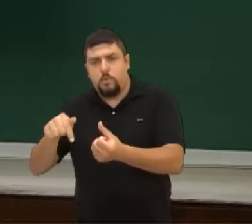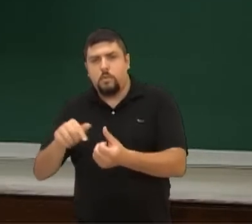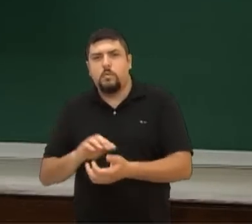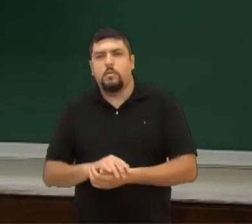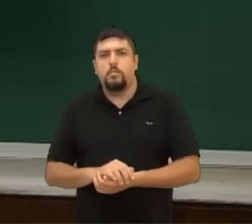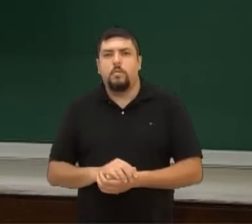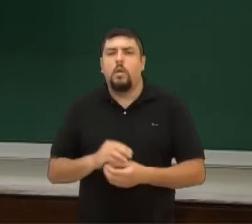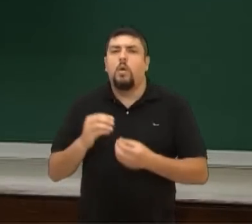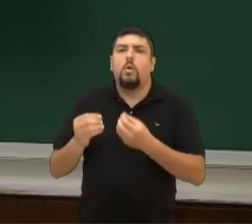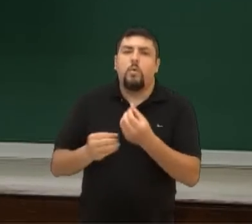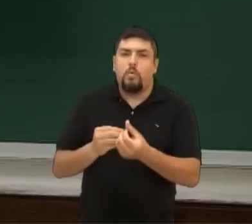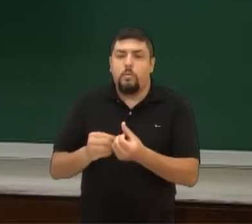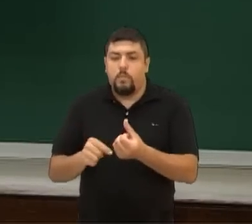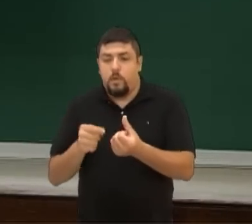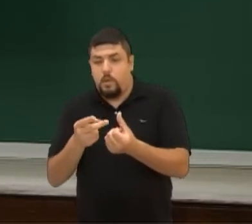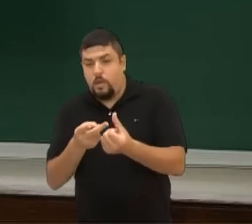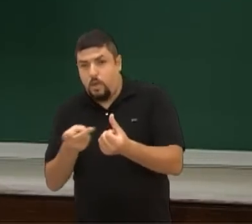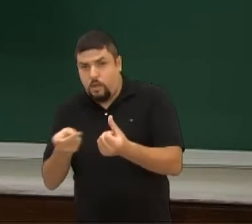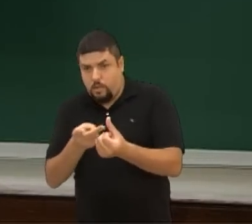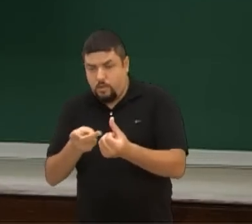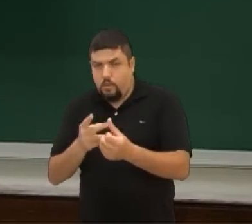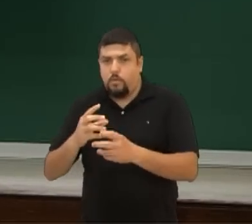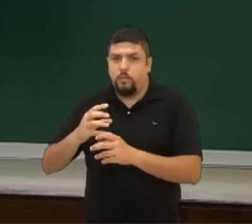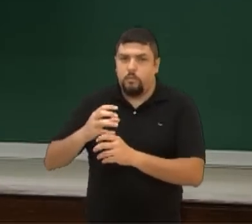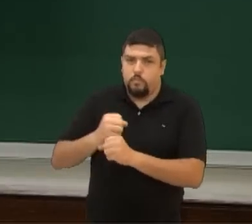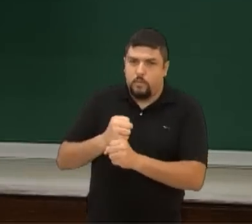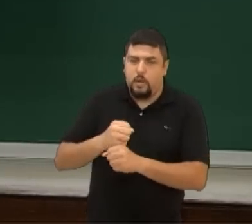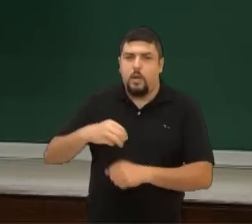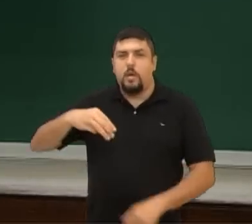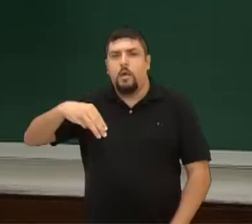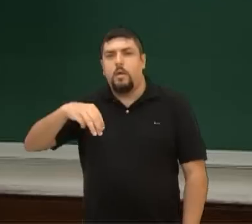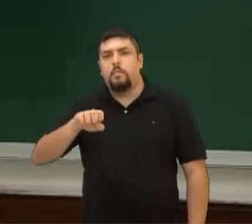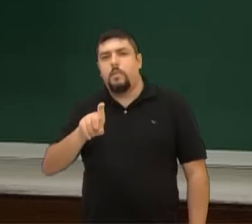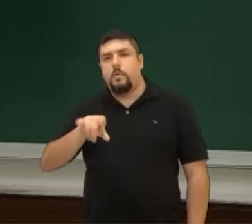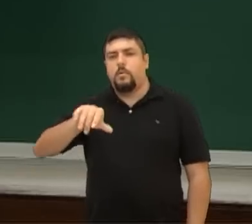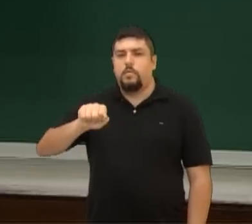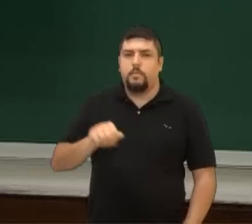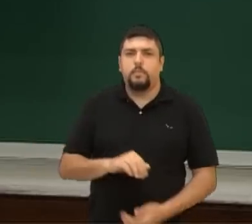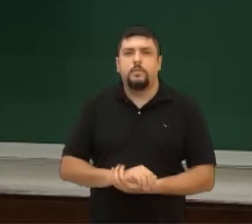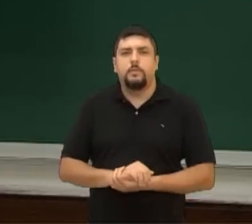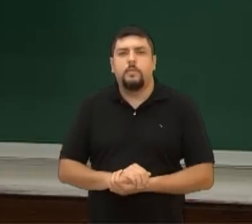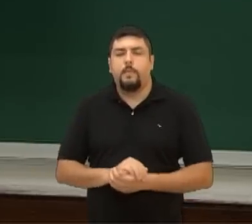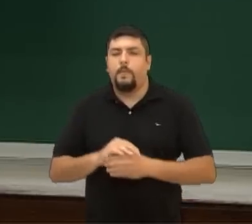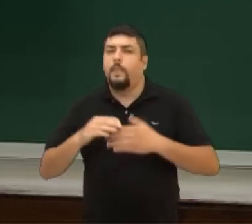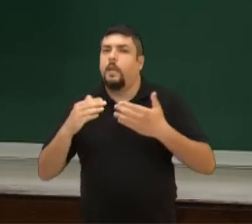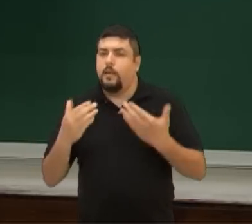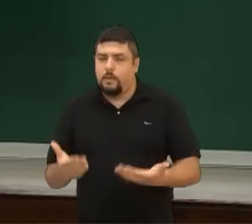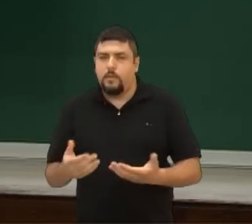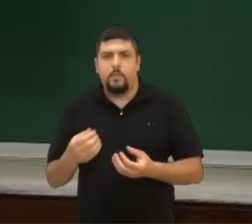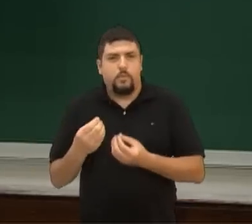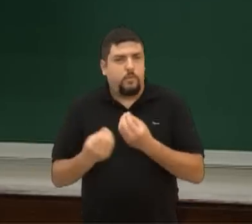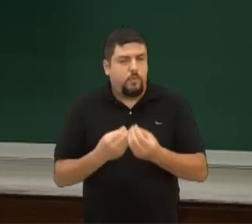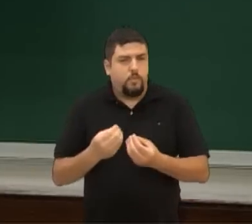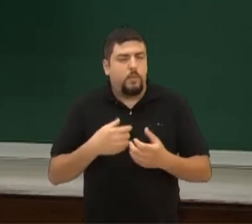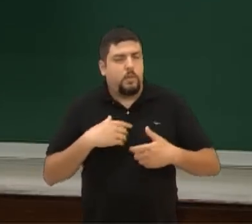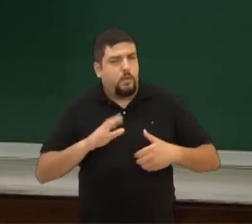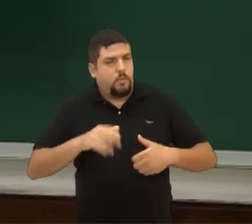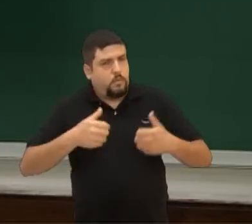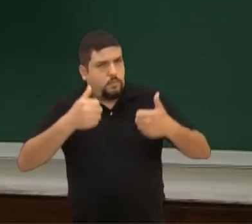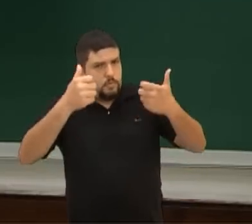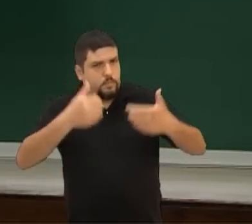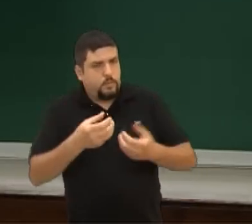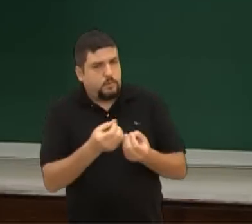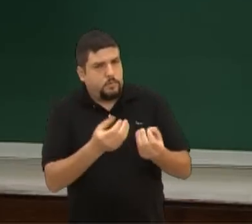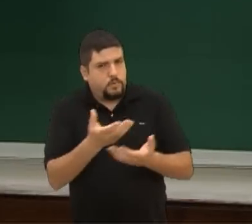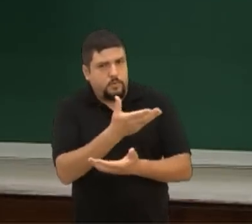uma média aritmética dos 2 números centrais. Então, o que eu fiz, né? Já queria fazer esse tipo de explicação para